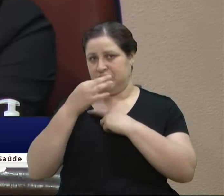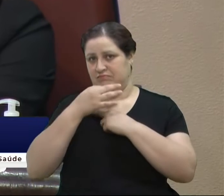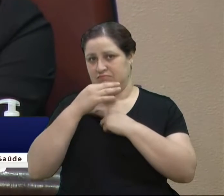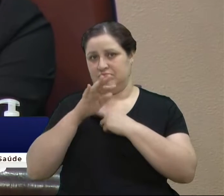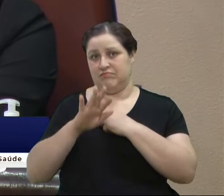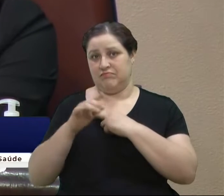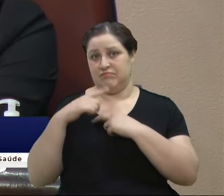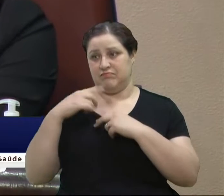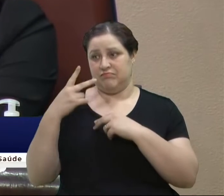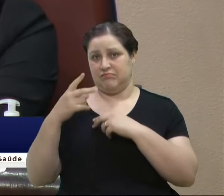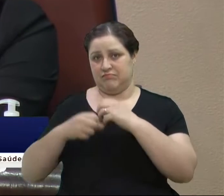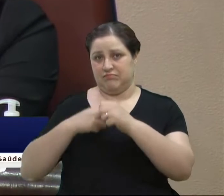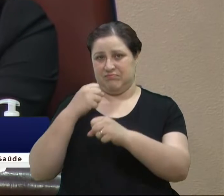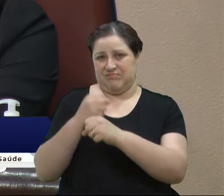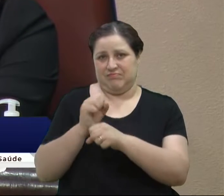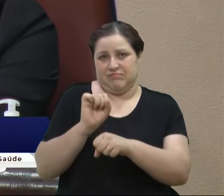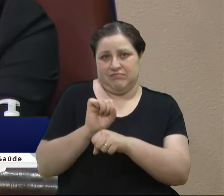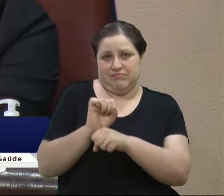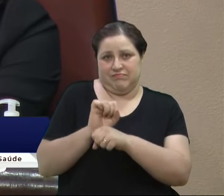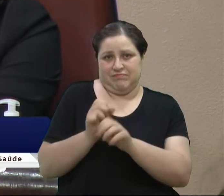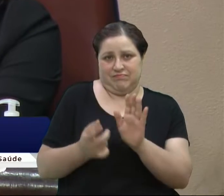desses dois anos de represamento